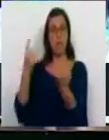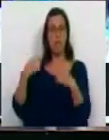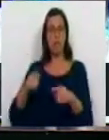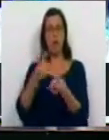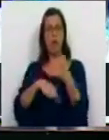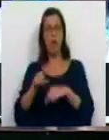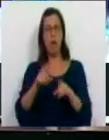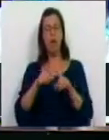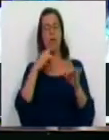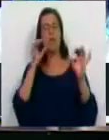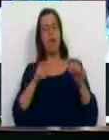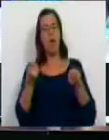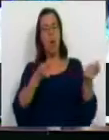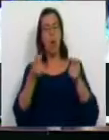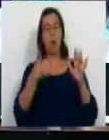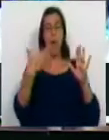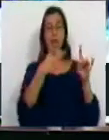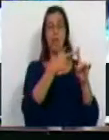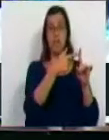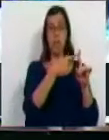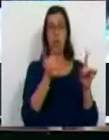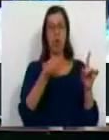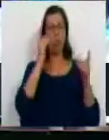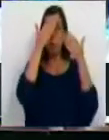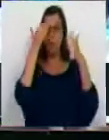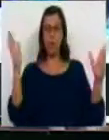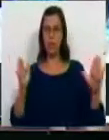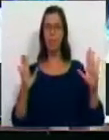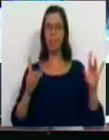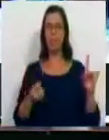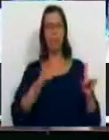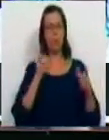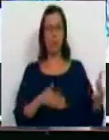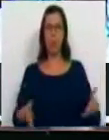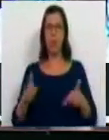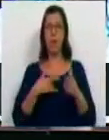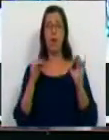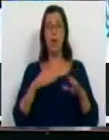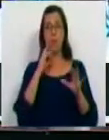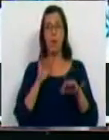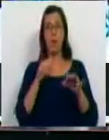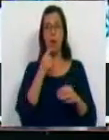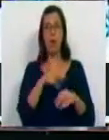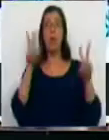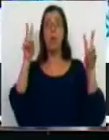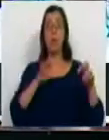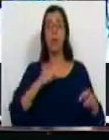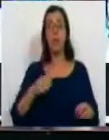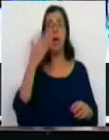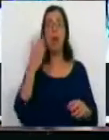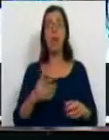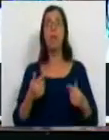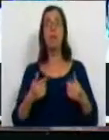de legitimar organismos cuja legitimidade não é democrática, não será o caminho. E termino e concluo com esta frase, Sr.